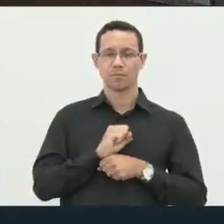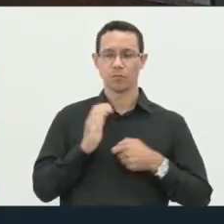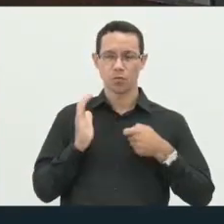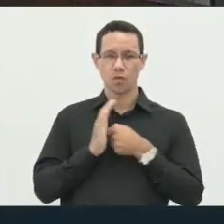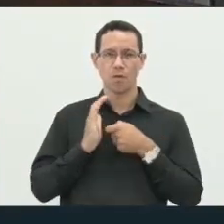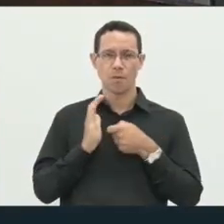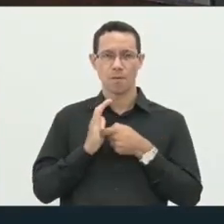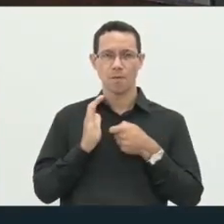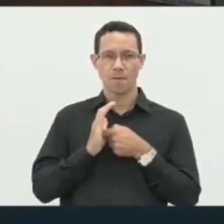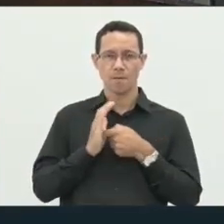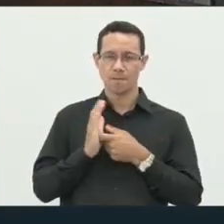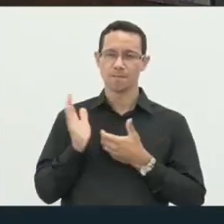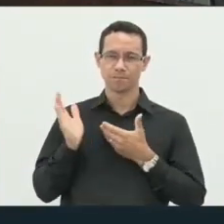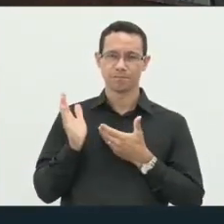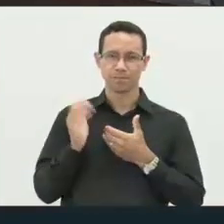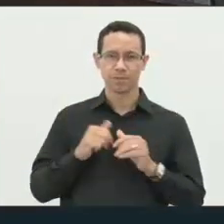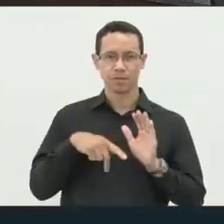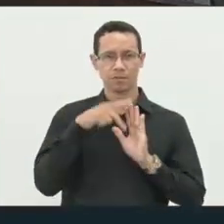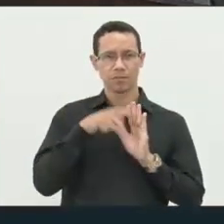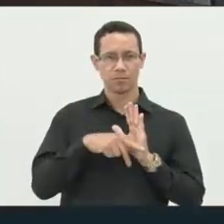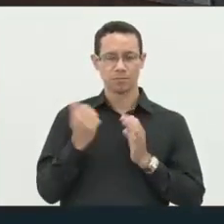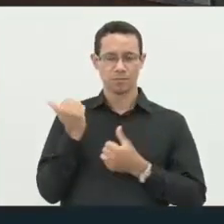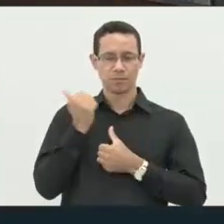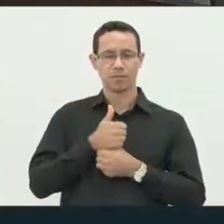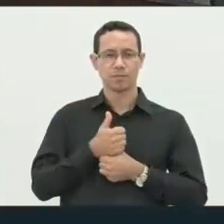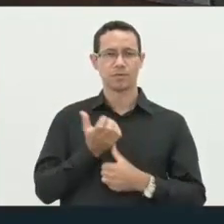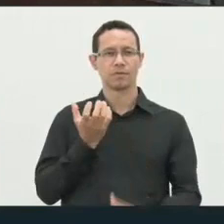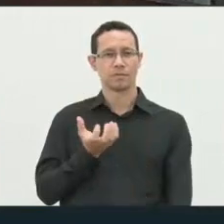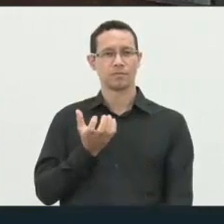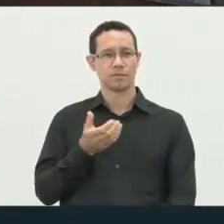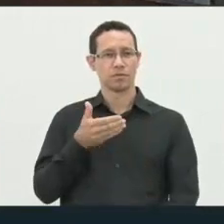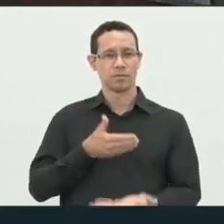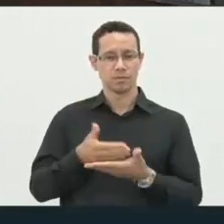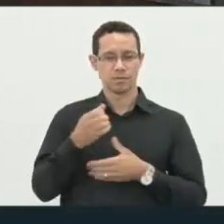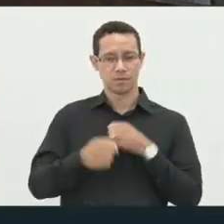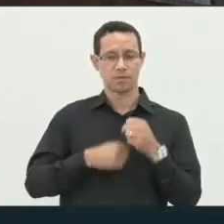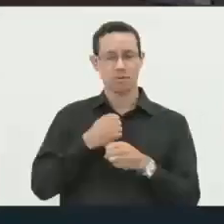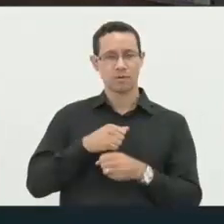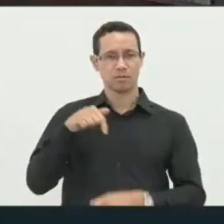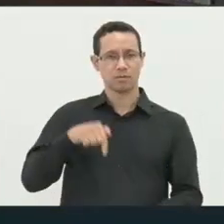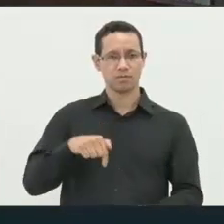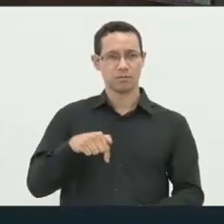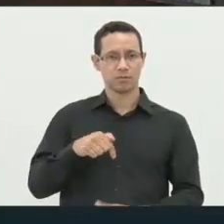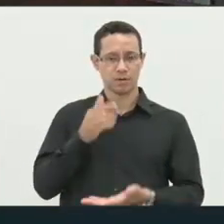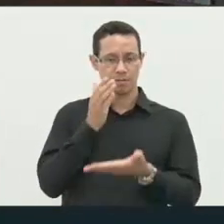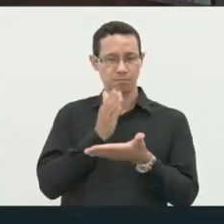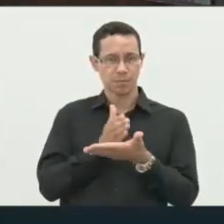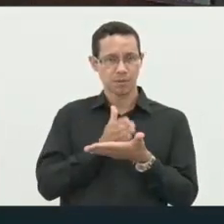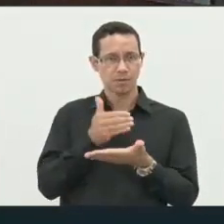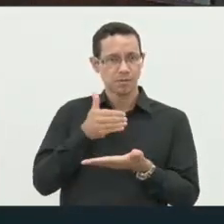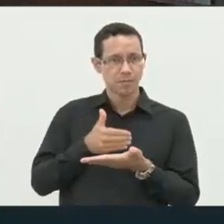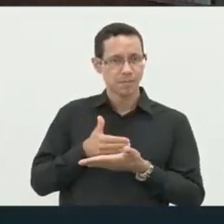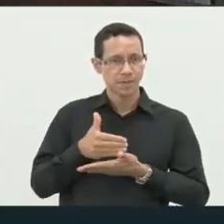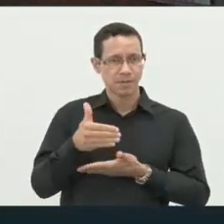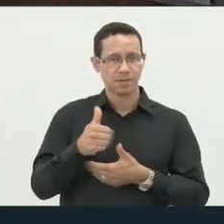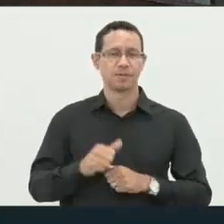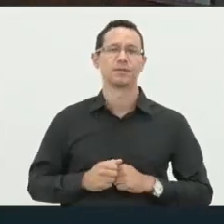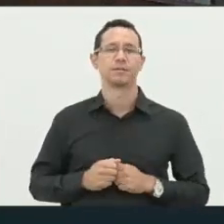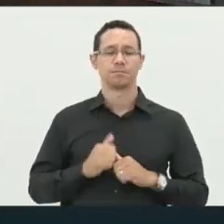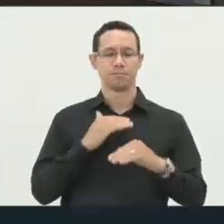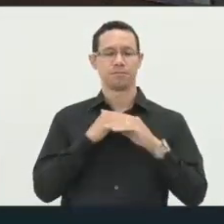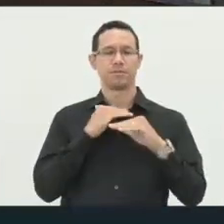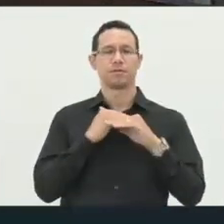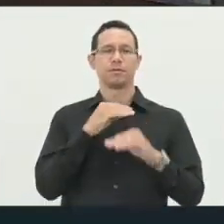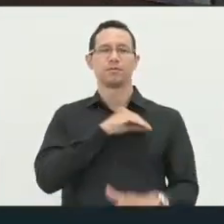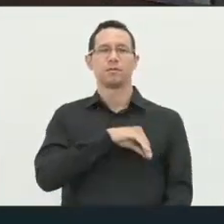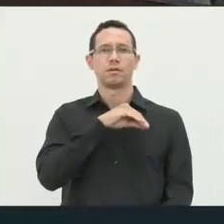projeto esse substitutivo para ser aprovado e começar ainda esse ano a primeira parcela para a equiparação salarial dos salários